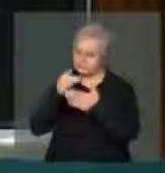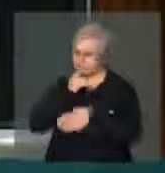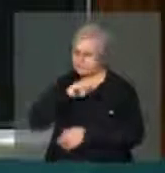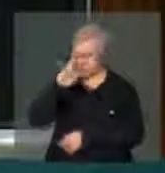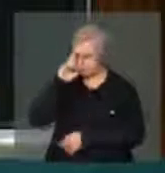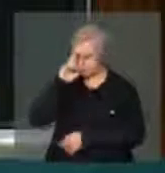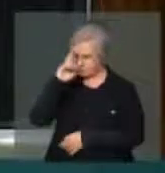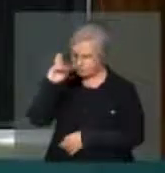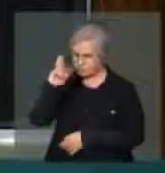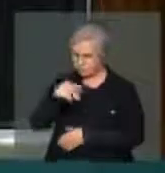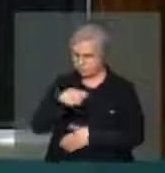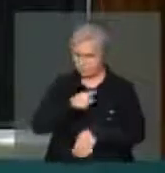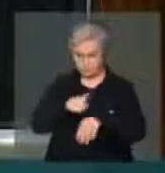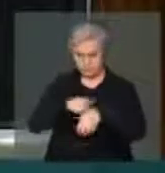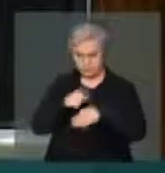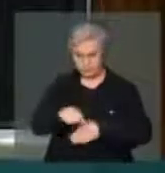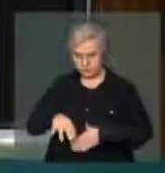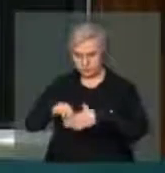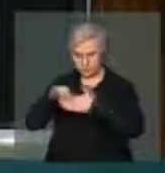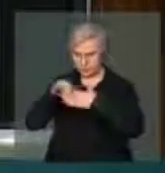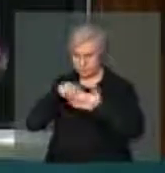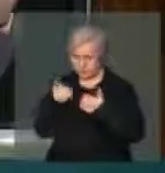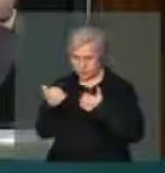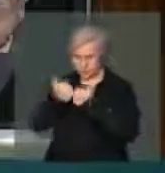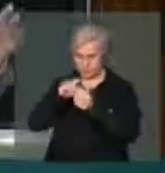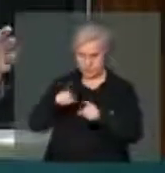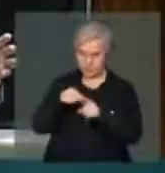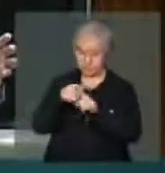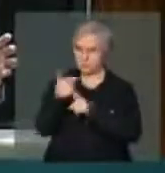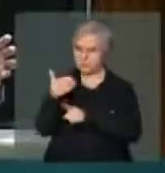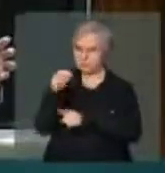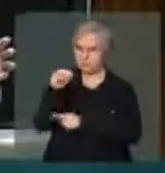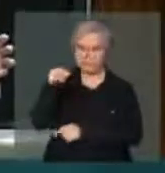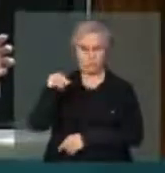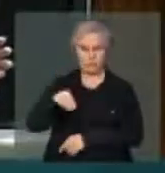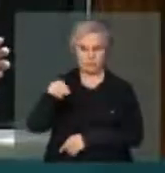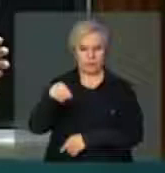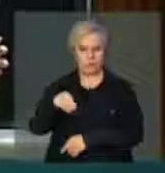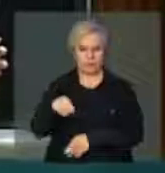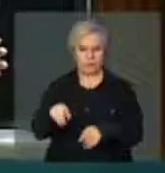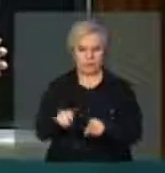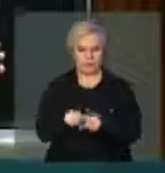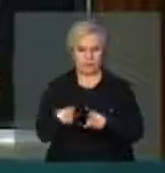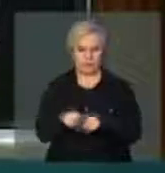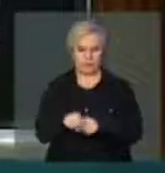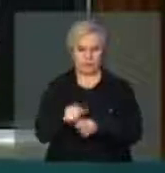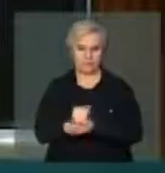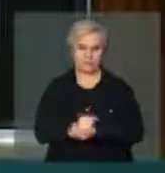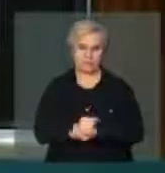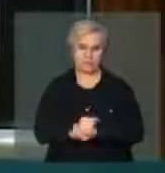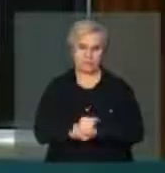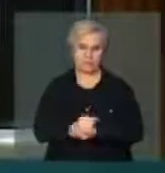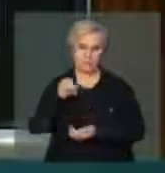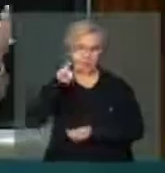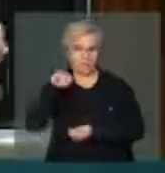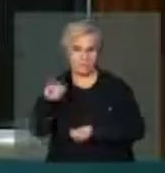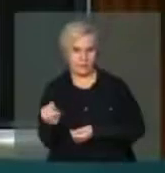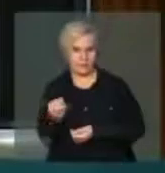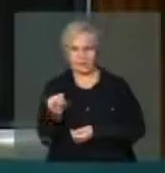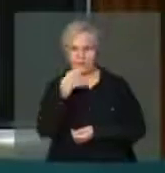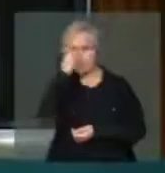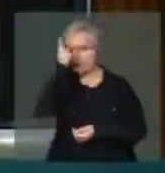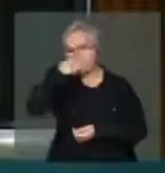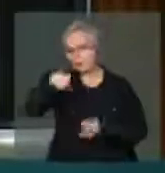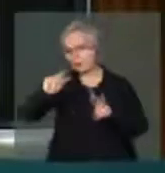da liderança do meu partido, eu acho que mais uns 10 minutos aí para tirar aqui a paciência de quem já está me ouvindo há